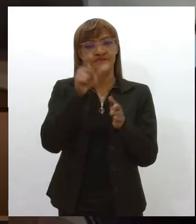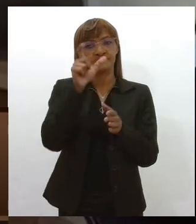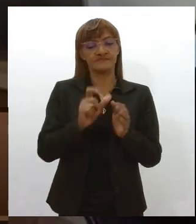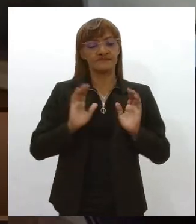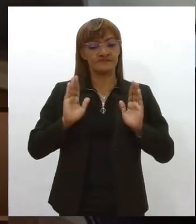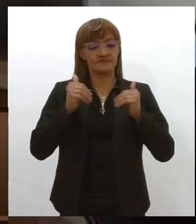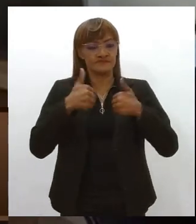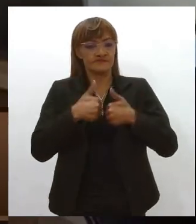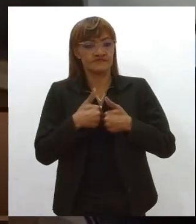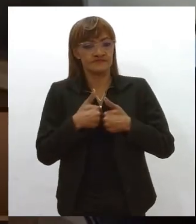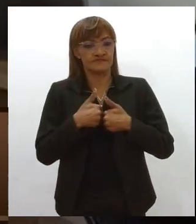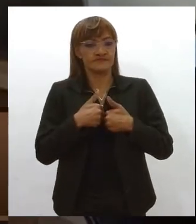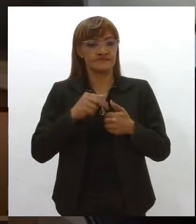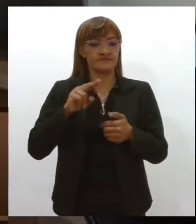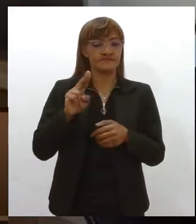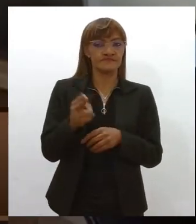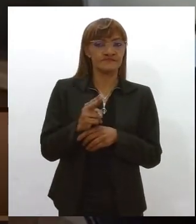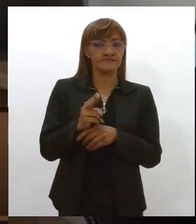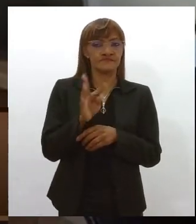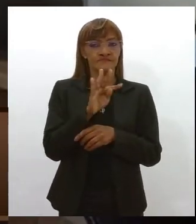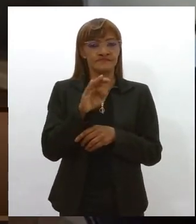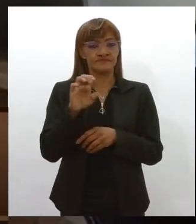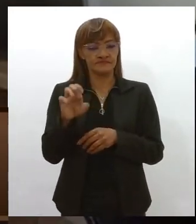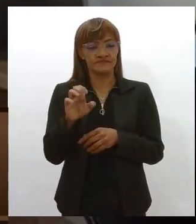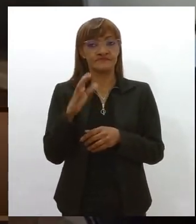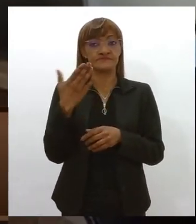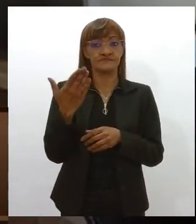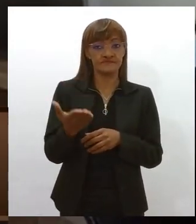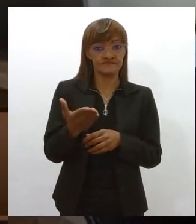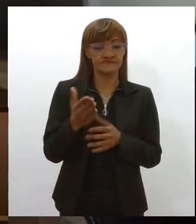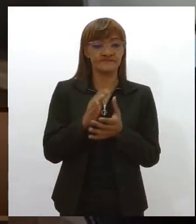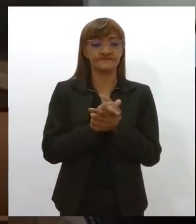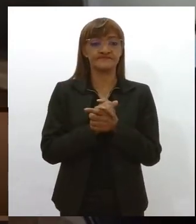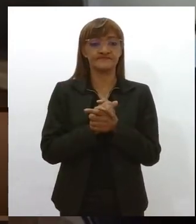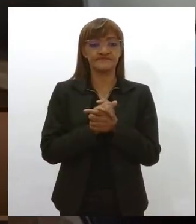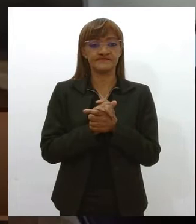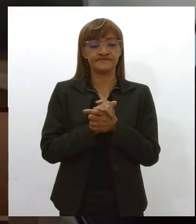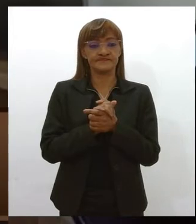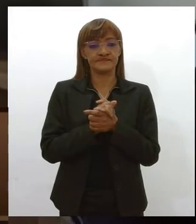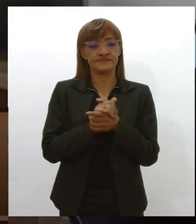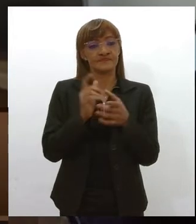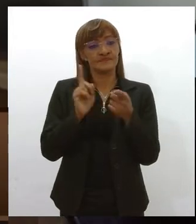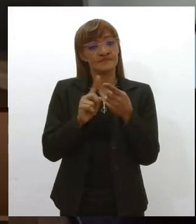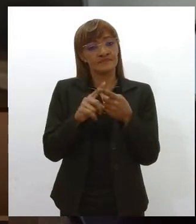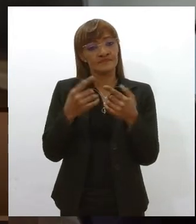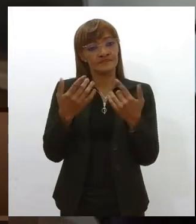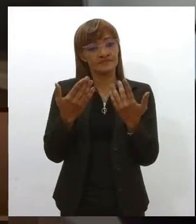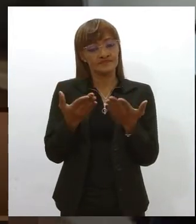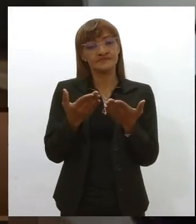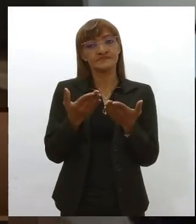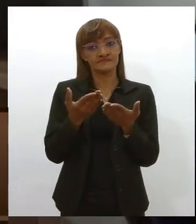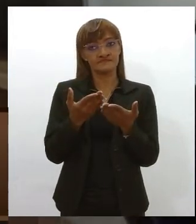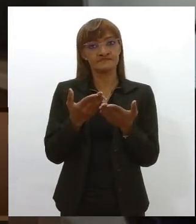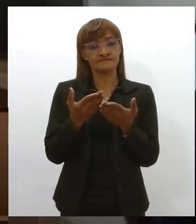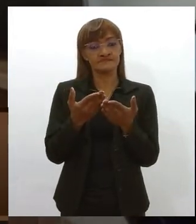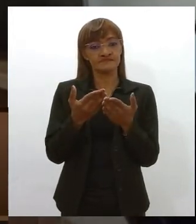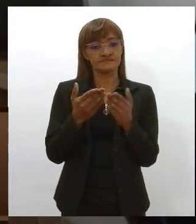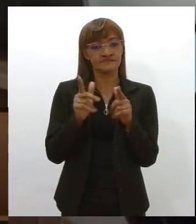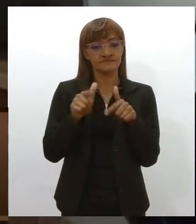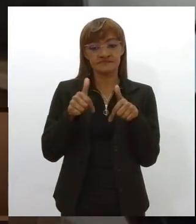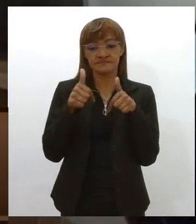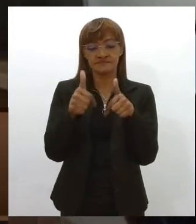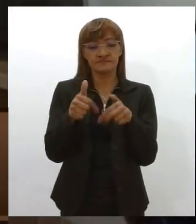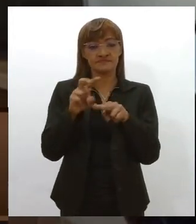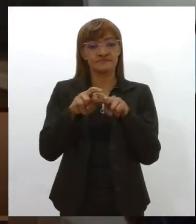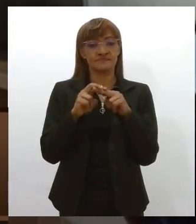se é TDL, que é transtorno de desenvolvimento de linguagem. E esse foi, sem dúvida, um dos grandes motivos para eu aceitar entrar